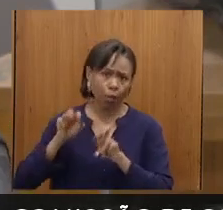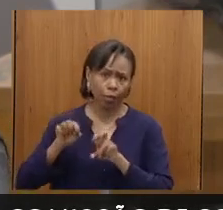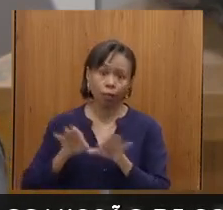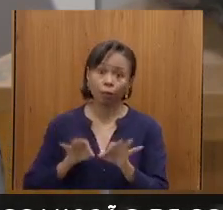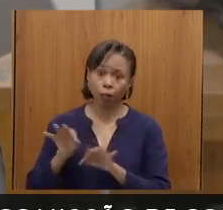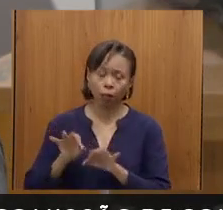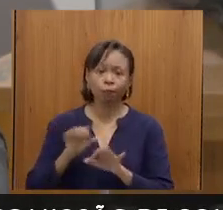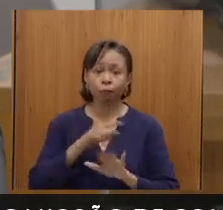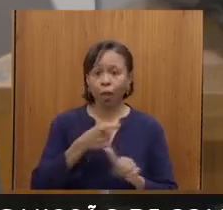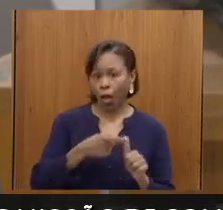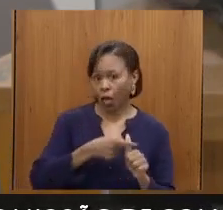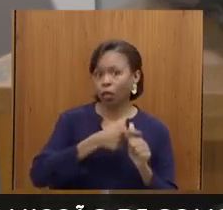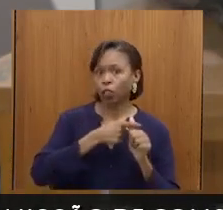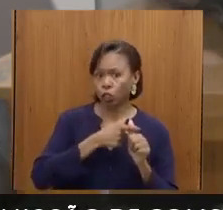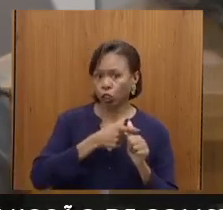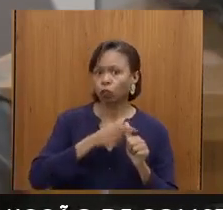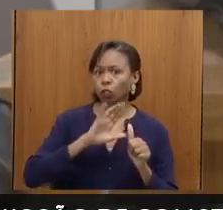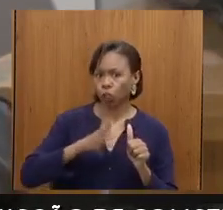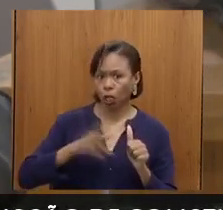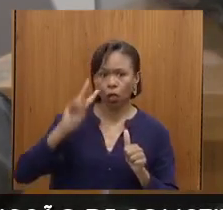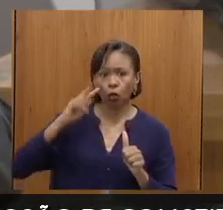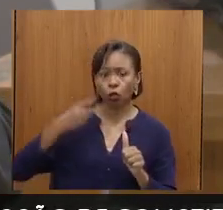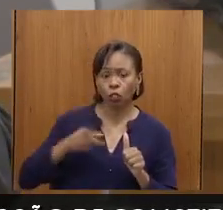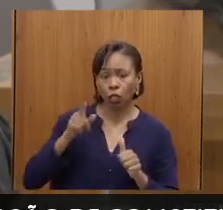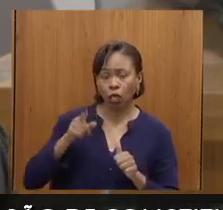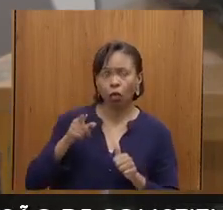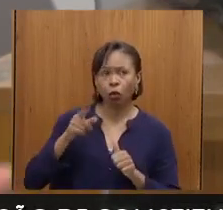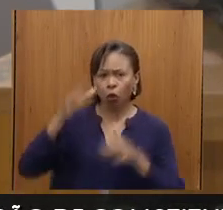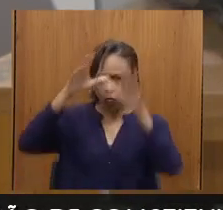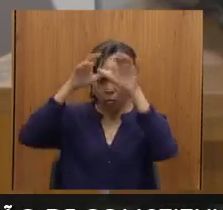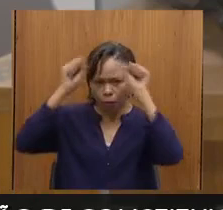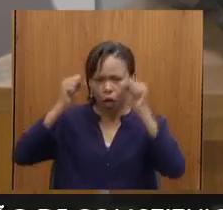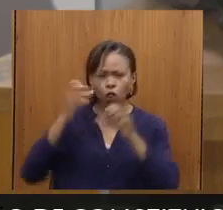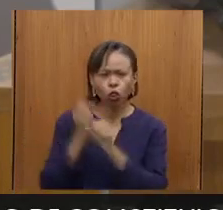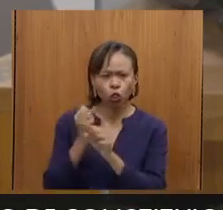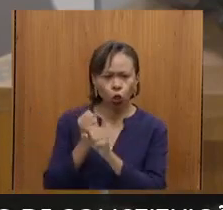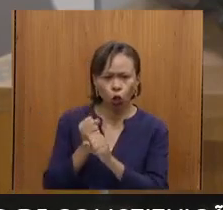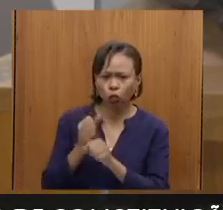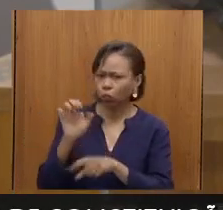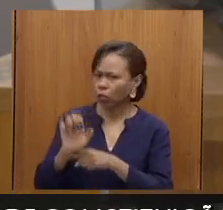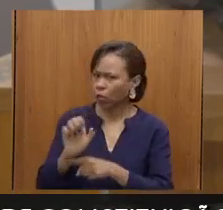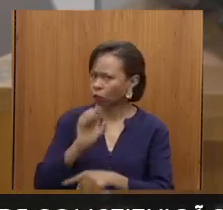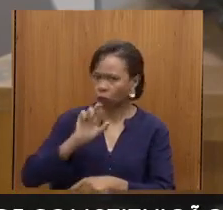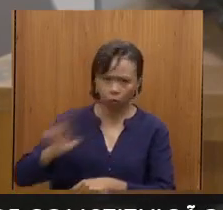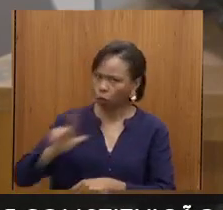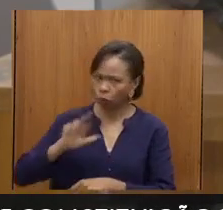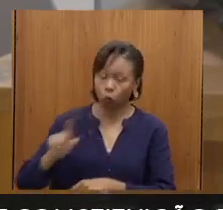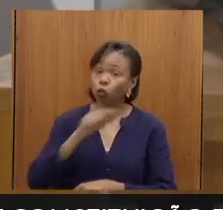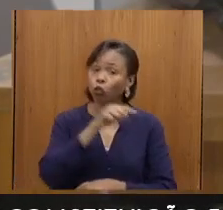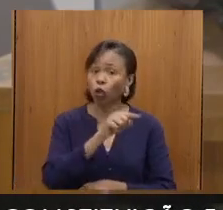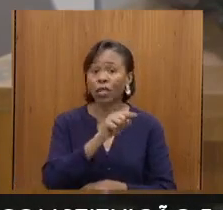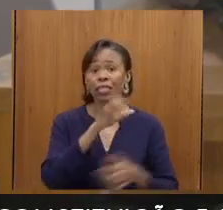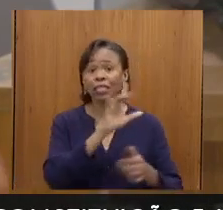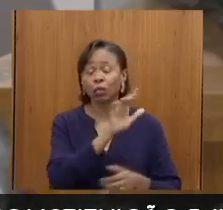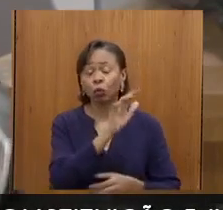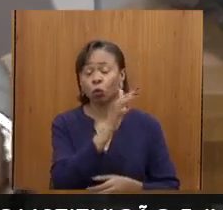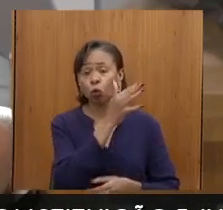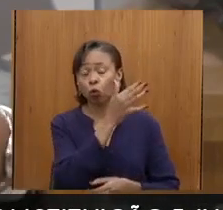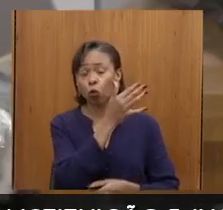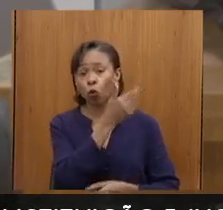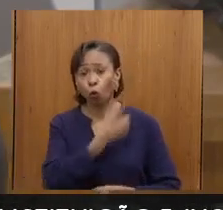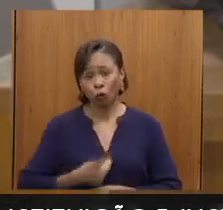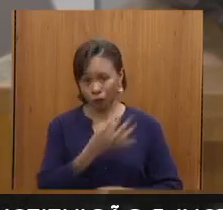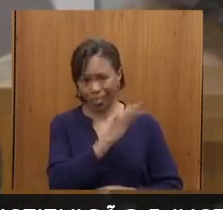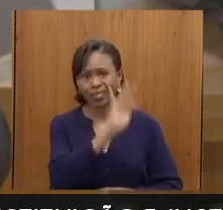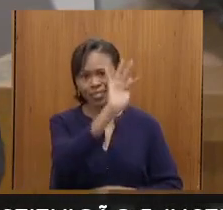a dívida está reconhecida no Tribunal de Contas do Estado, está reconhecida no Tribunal de Contas da União. Então, acho que a gente